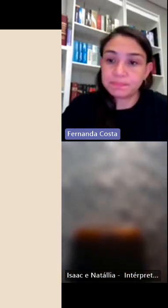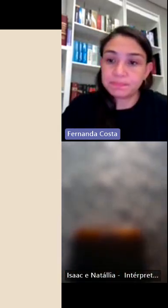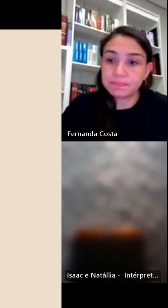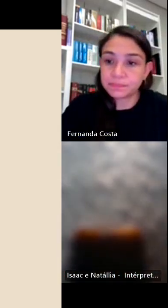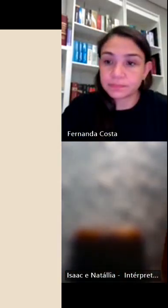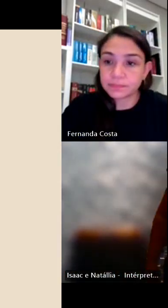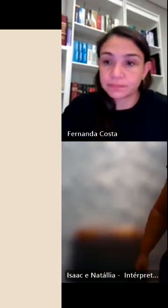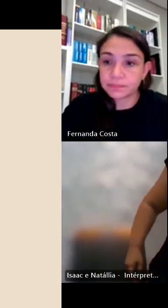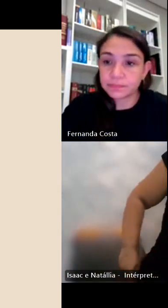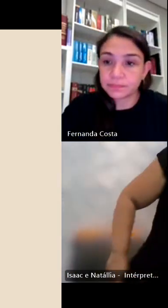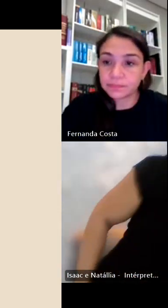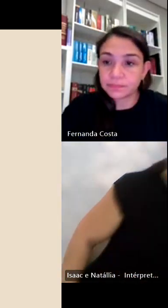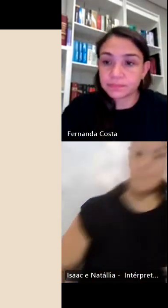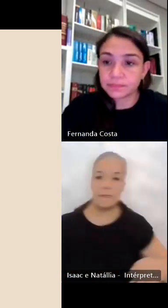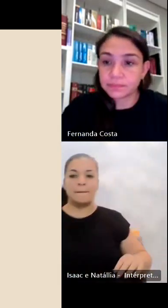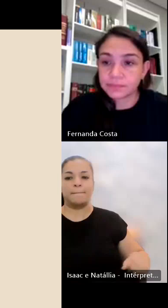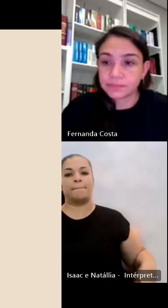ver.